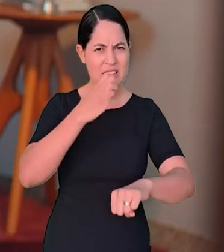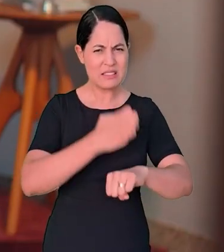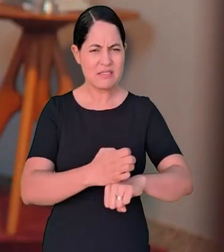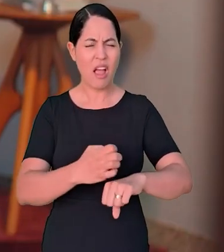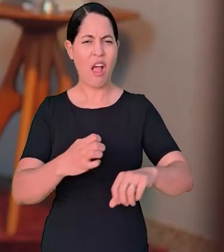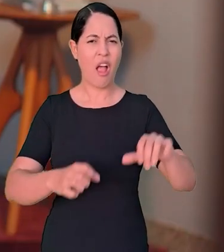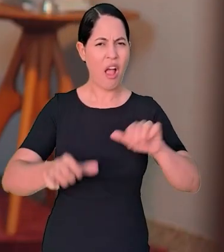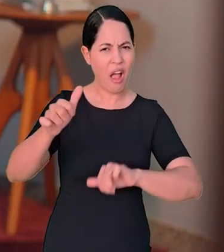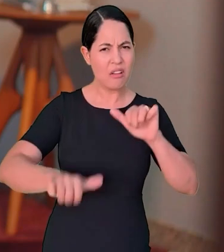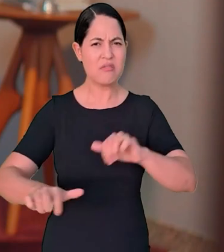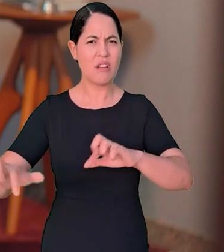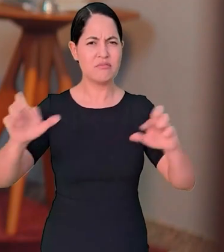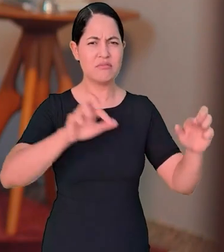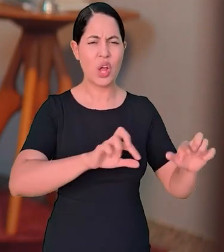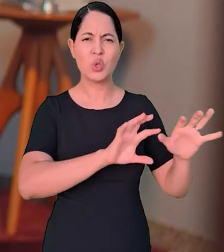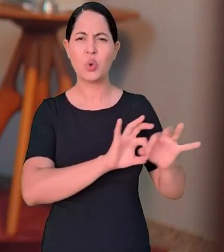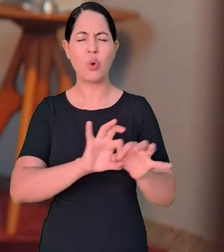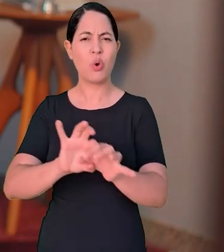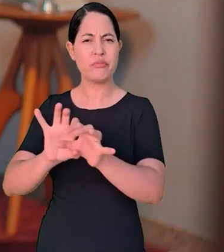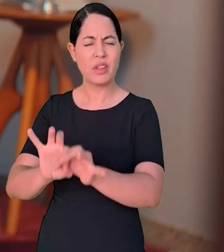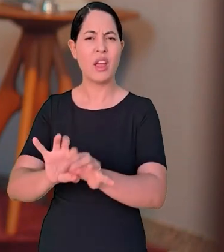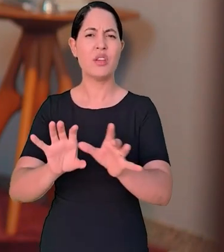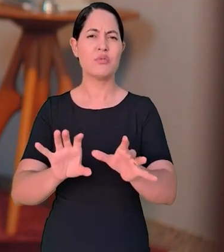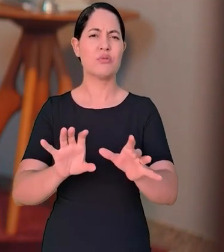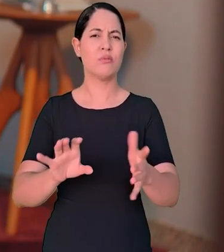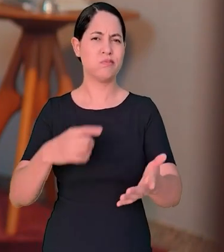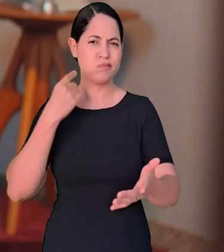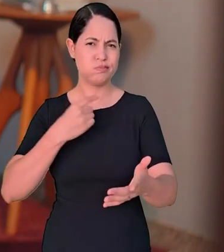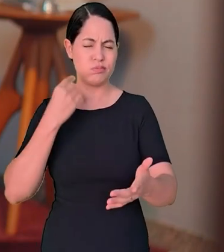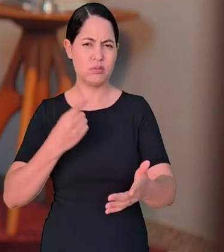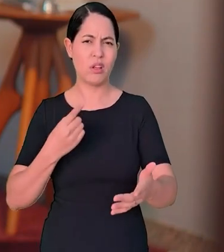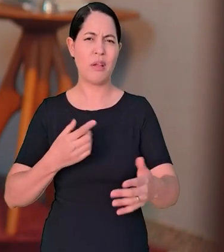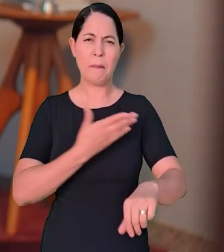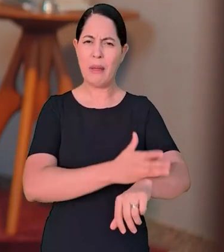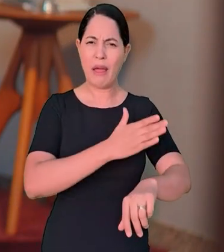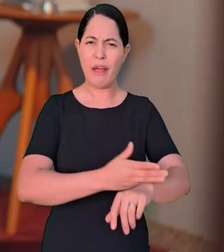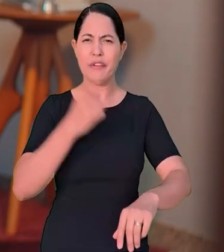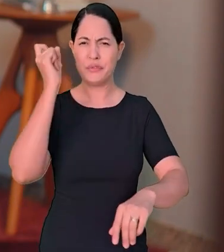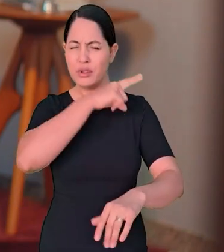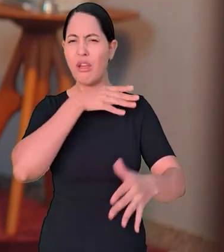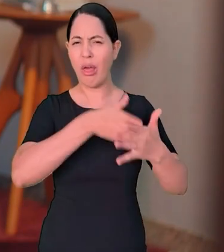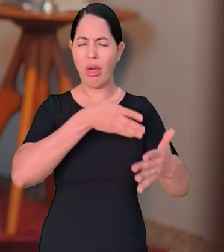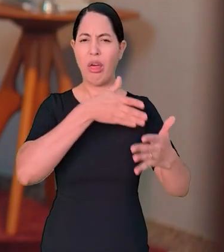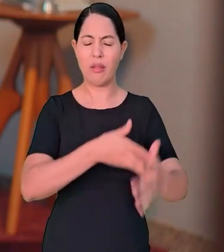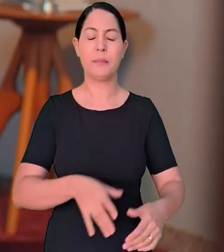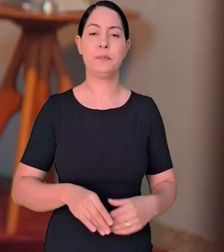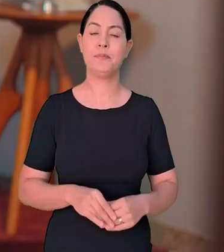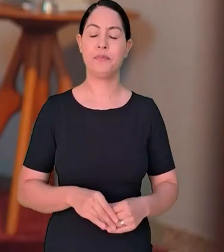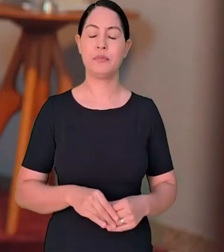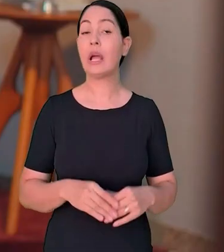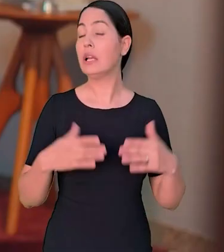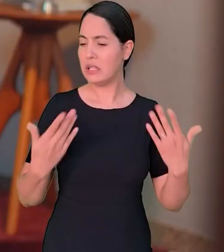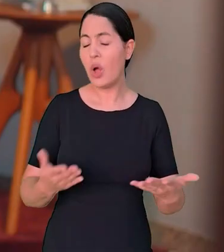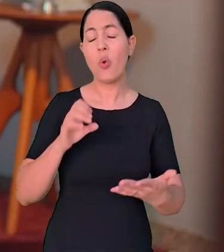supervisionado para advogados que têm dificuldades em conseguir oportunidades práticas? A OAB, nos últimos anos, por meio de todas